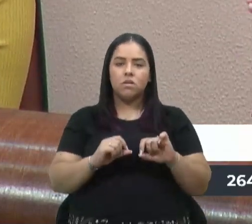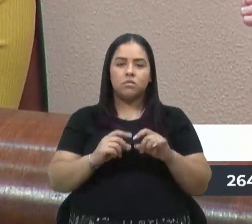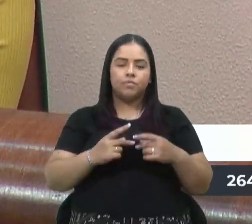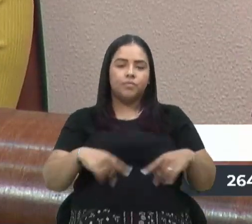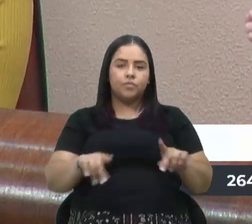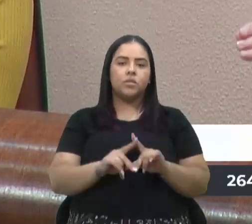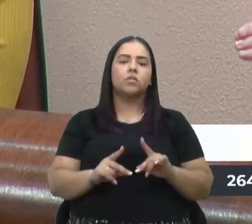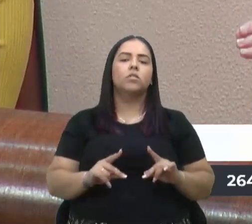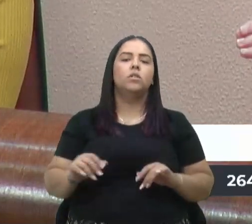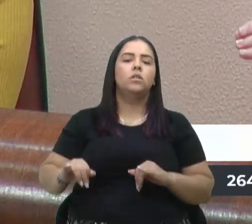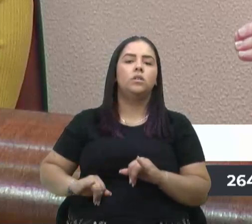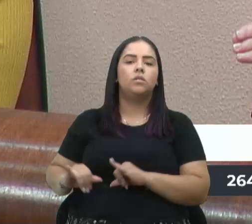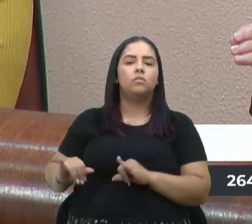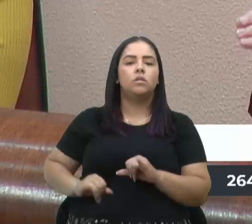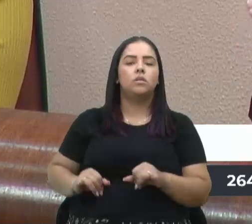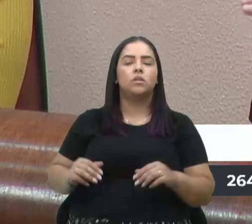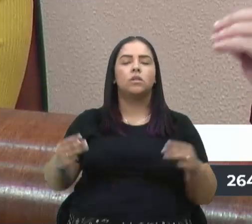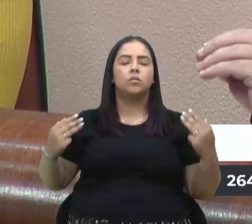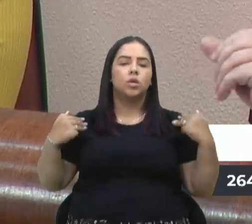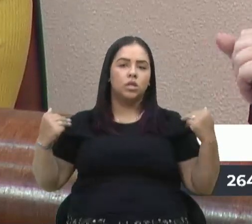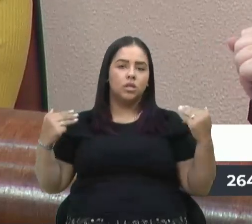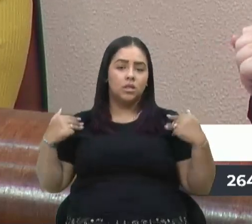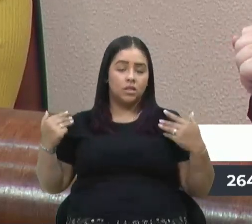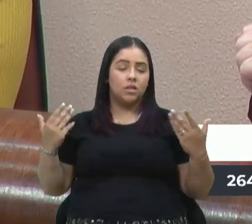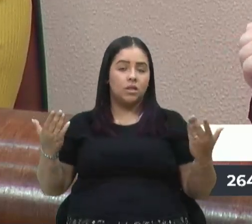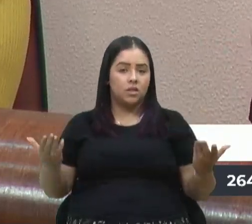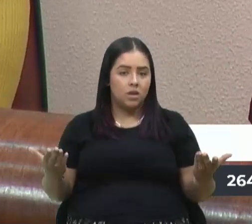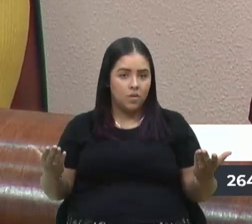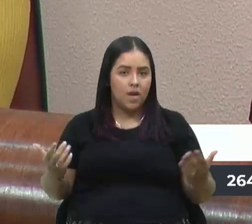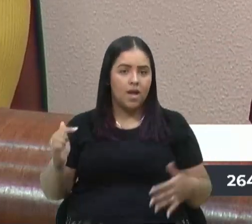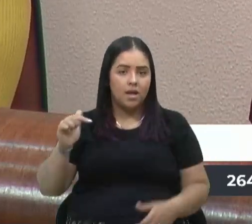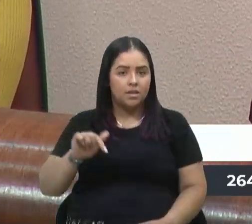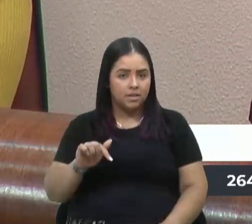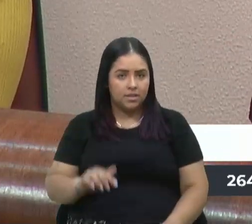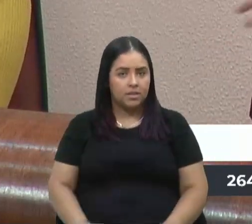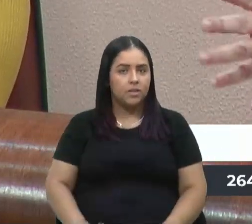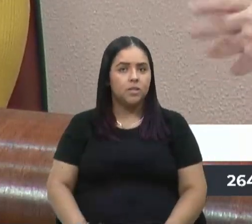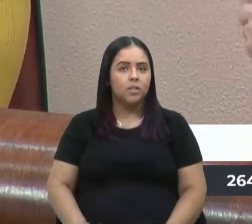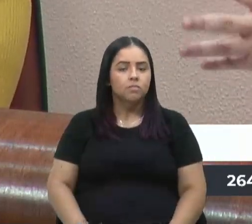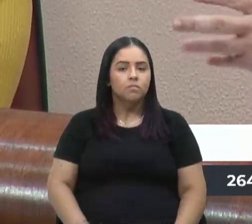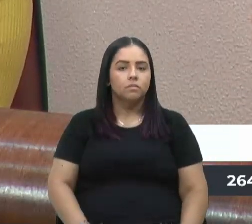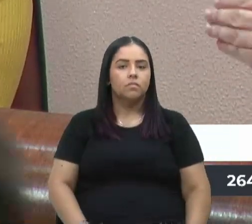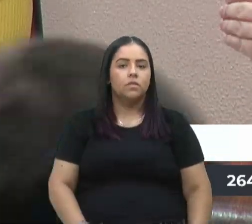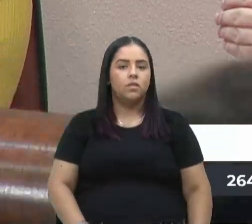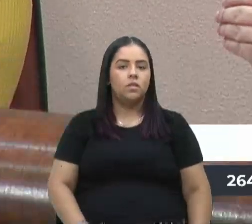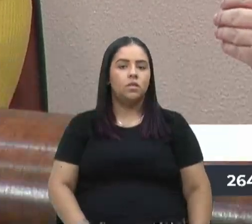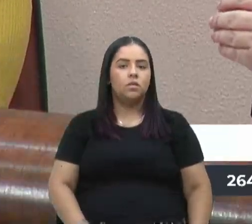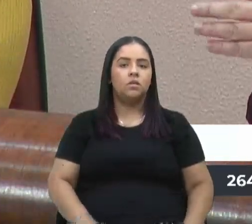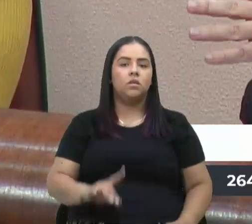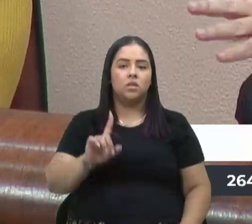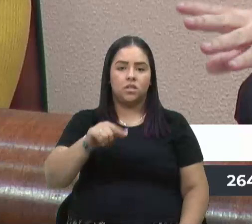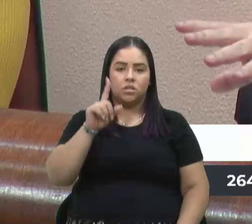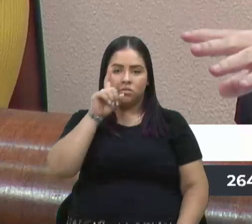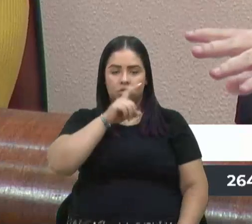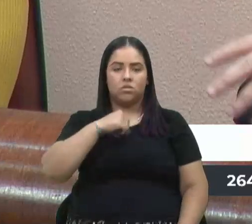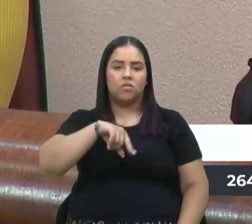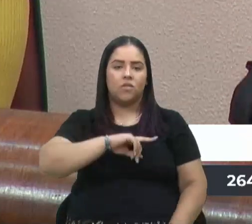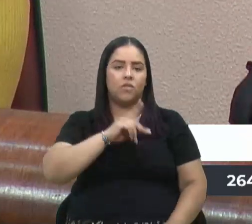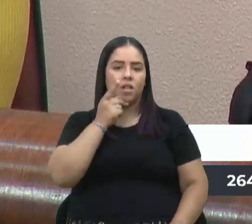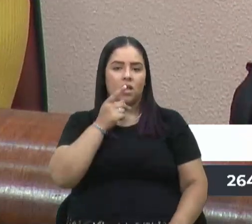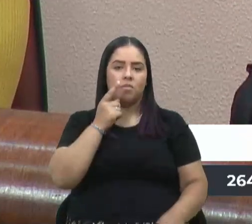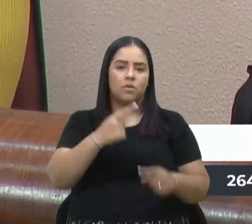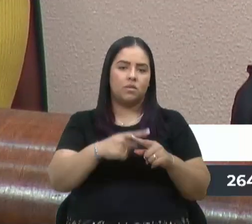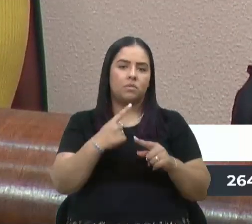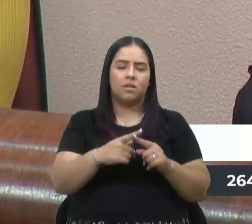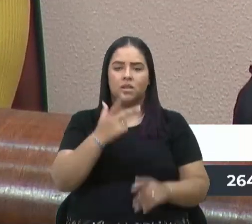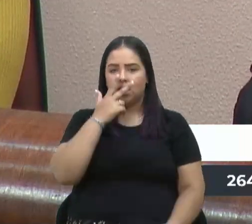os nossos motoristas. E aqui eu vou... Olha, é difícil às vezes a gente falar, né? Porque parece que quando